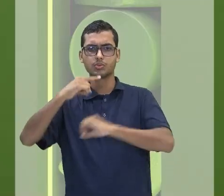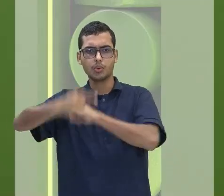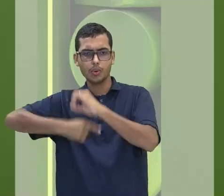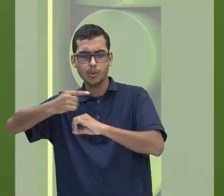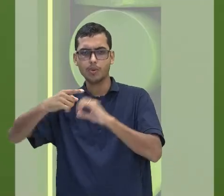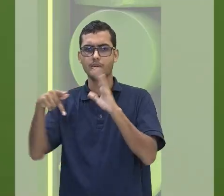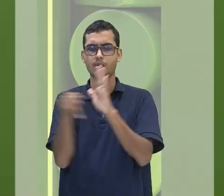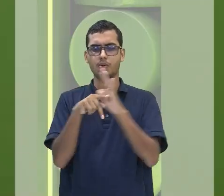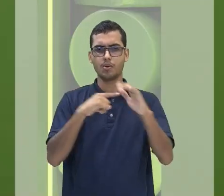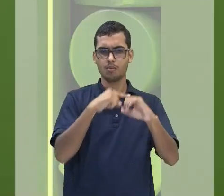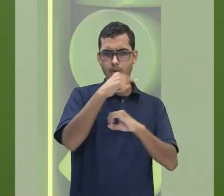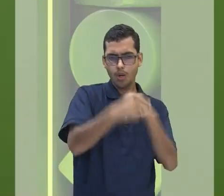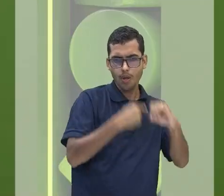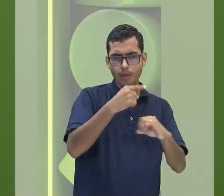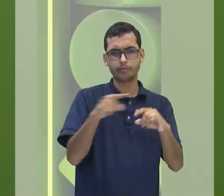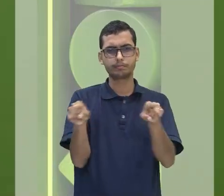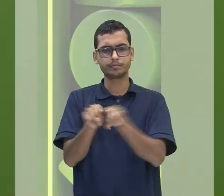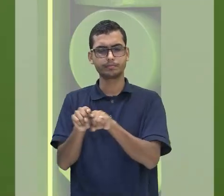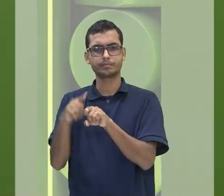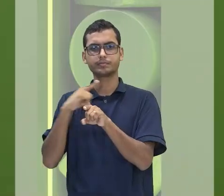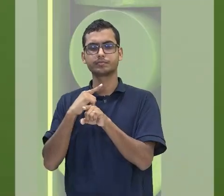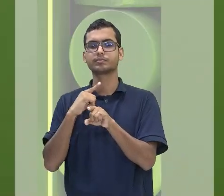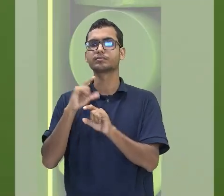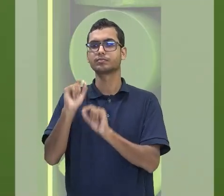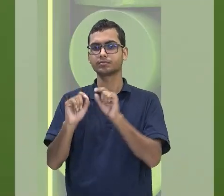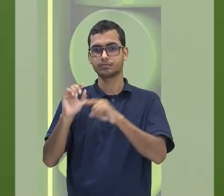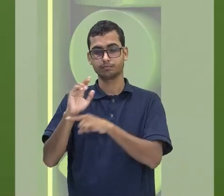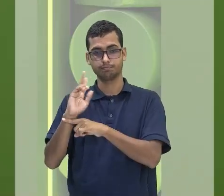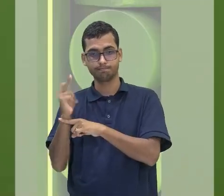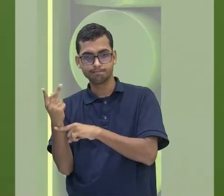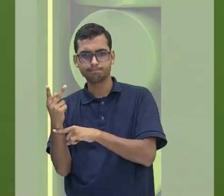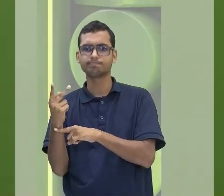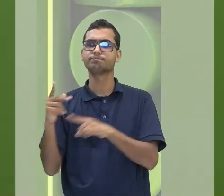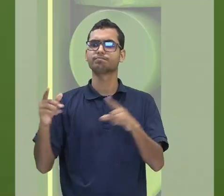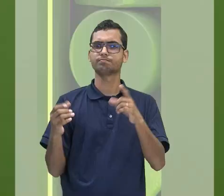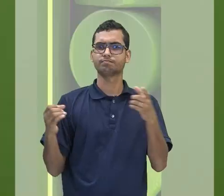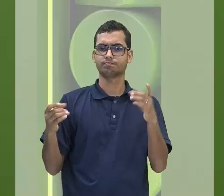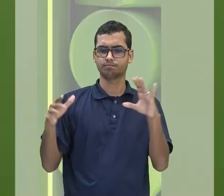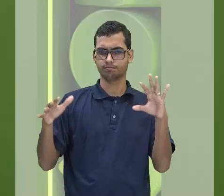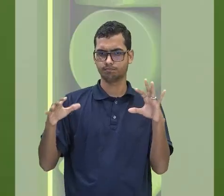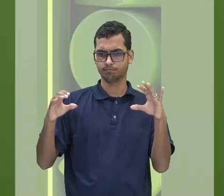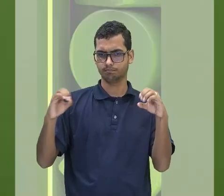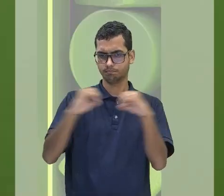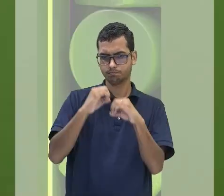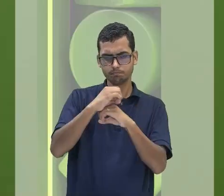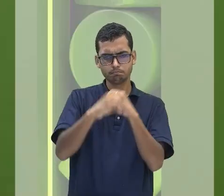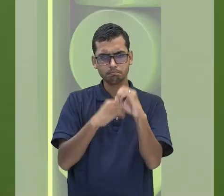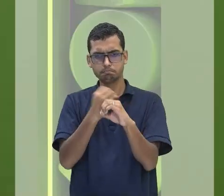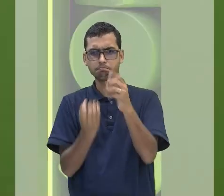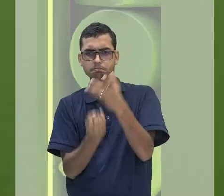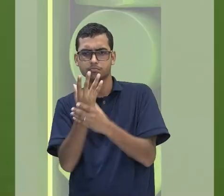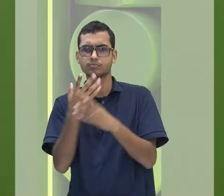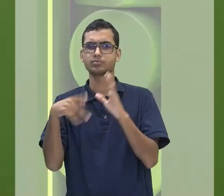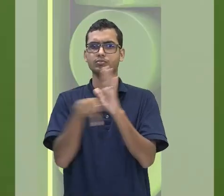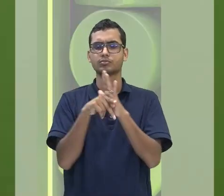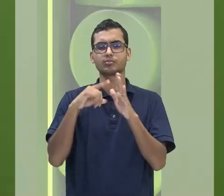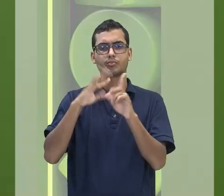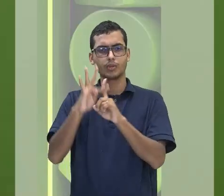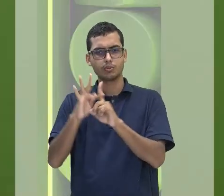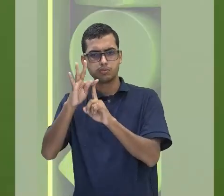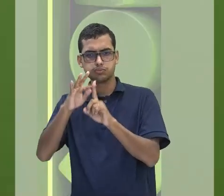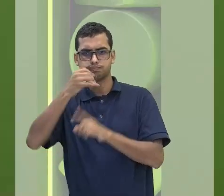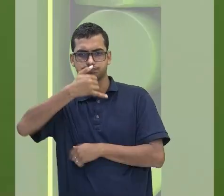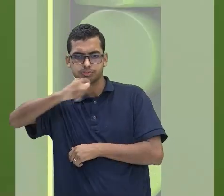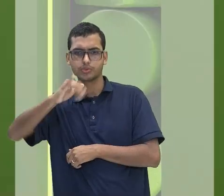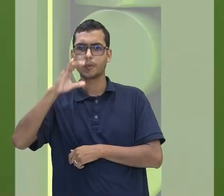hidrogênio se juntam, eles se fundem e emitem radiação na forma de energia térmica, que é o calor,